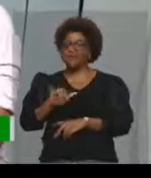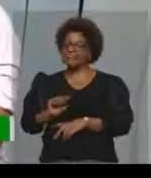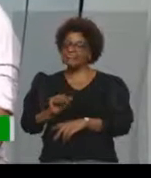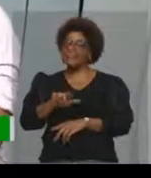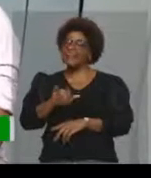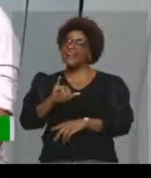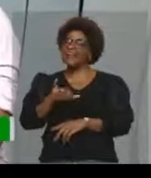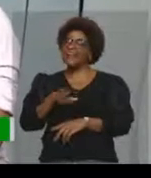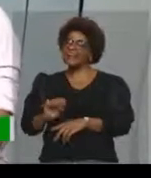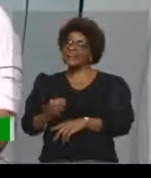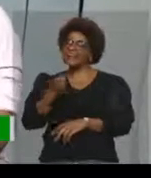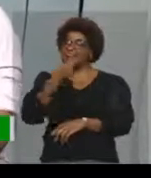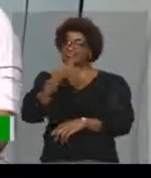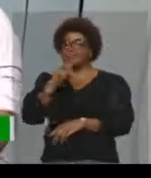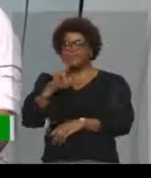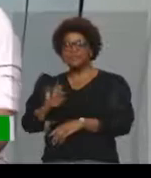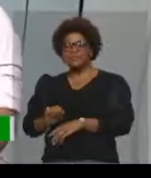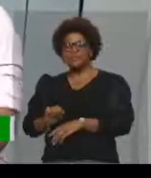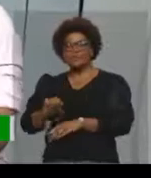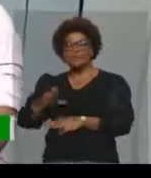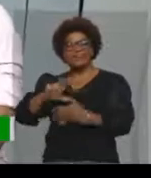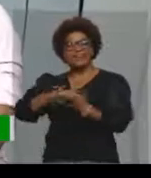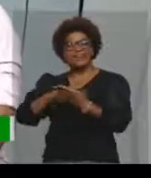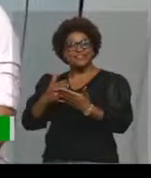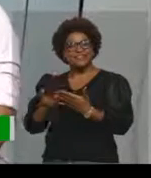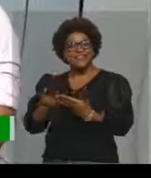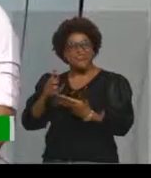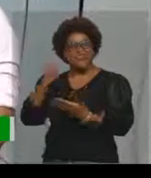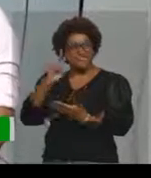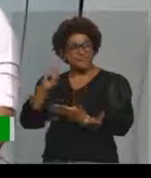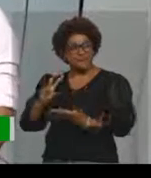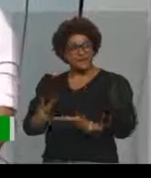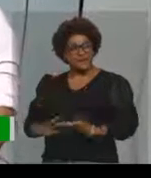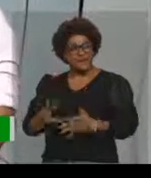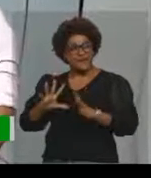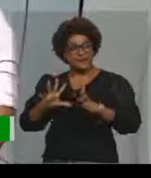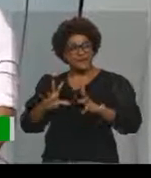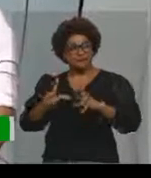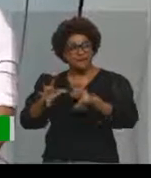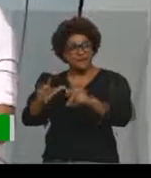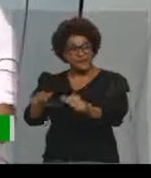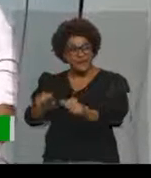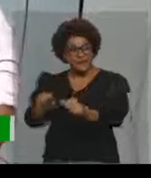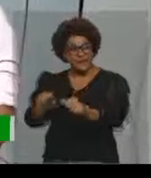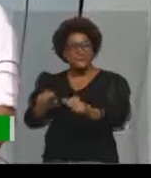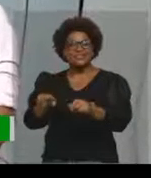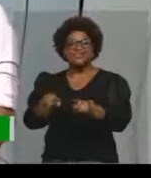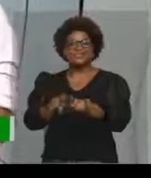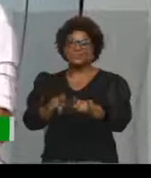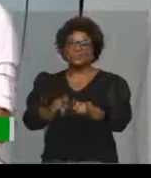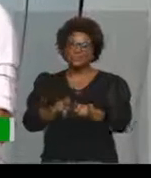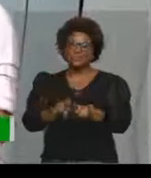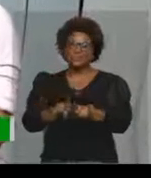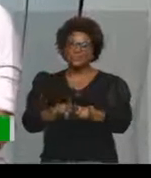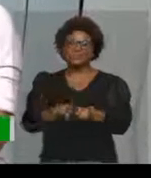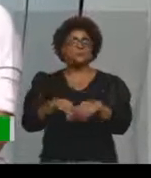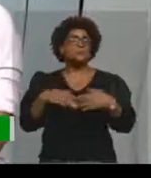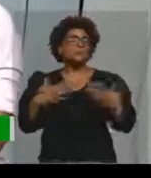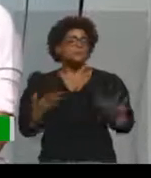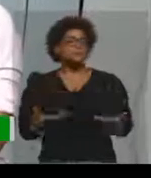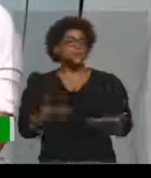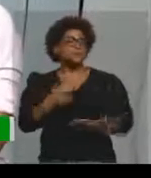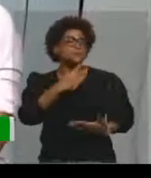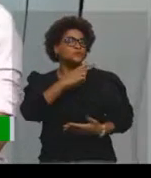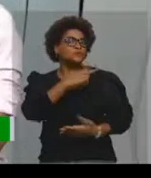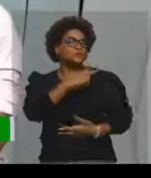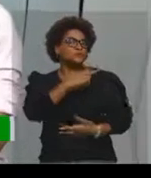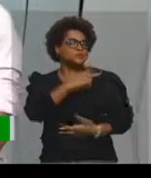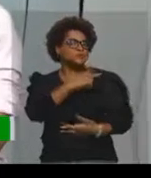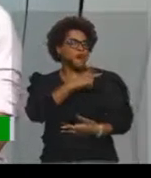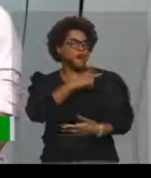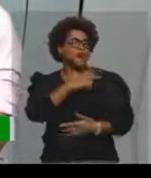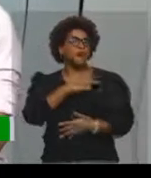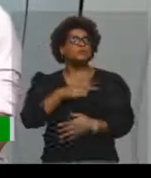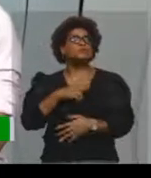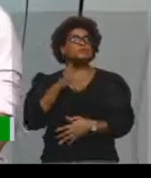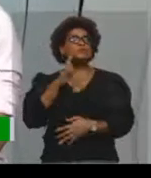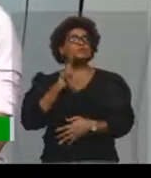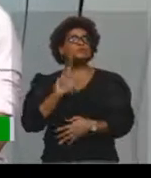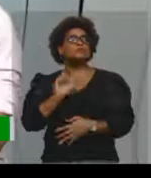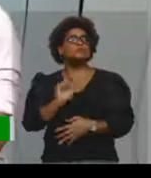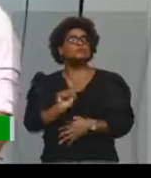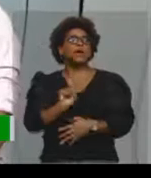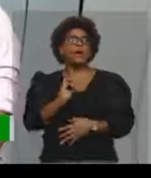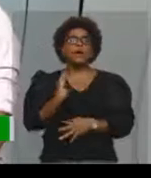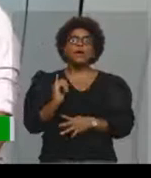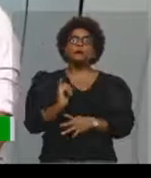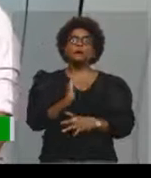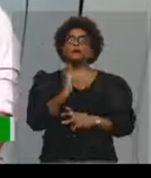nossa intérprete, a todos e a todos aí, os alunos. Bom, no segundo ano nós trabalhamos com a importância da leitura, Dani. Nesta